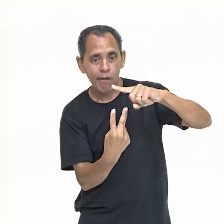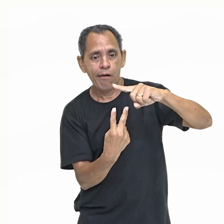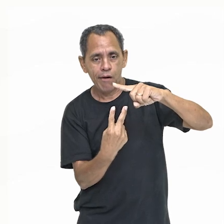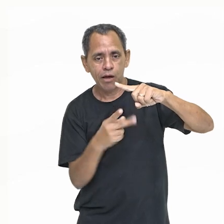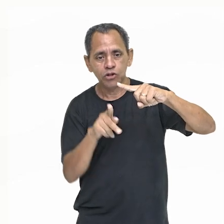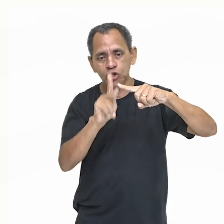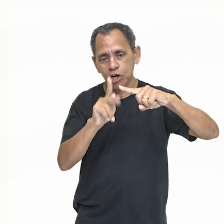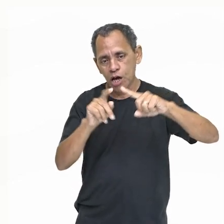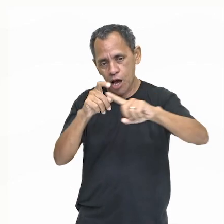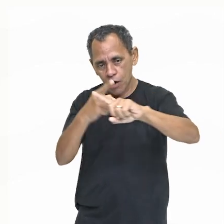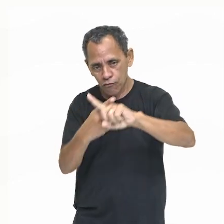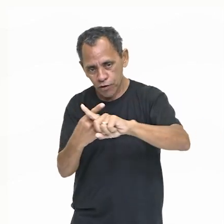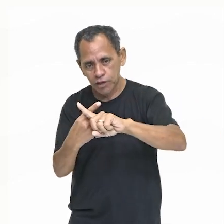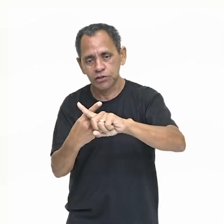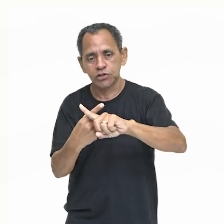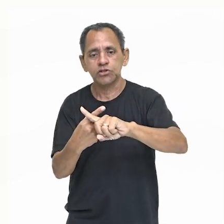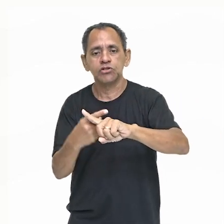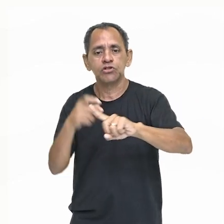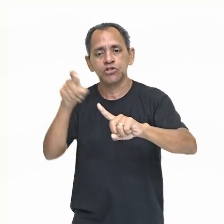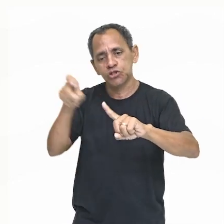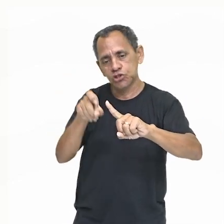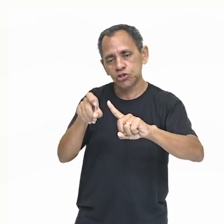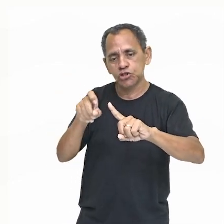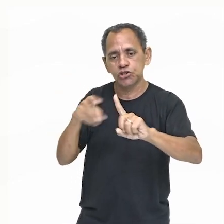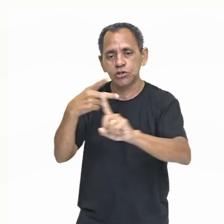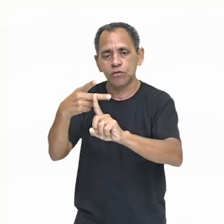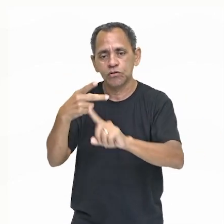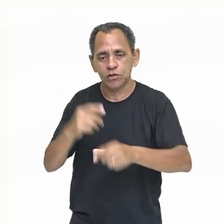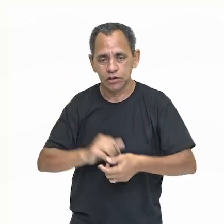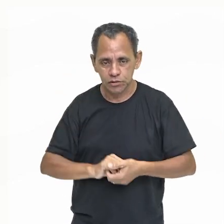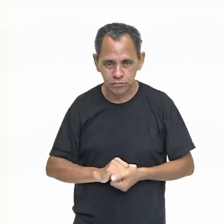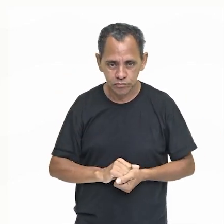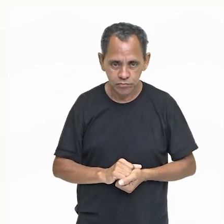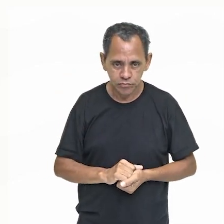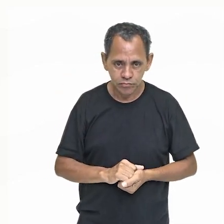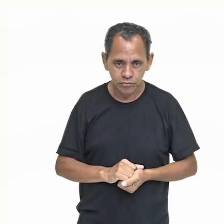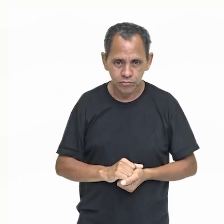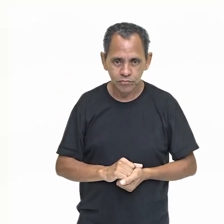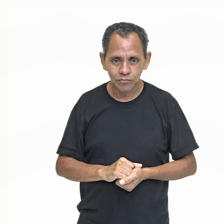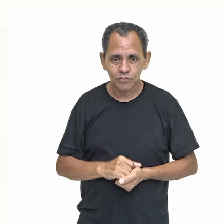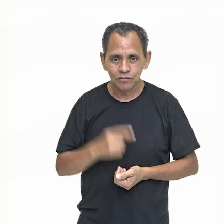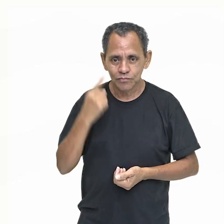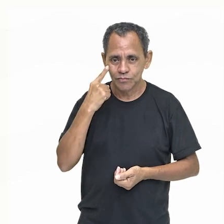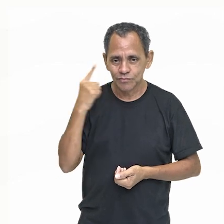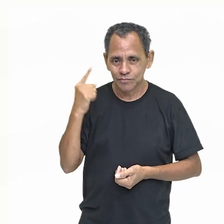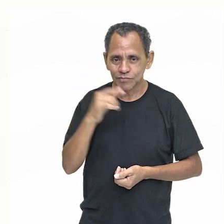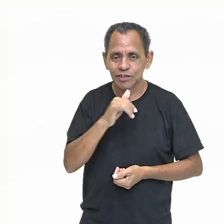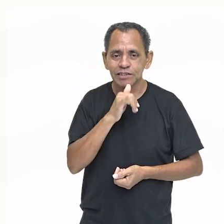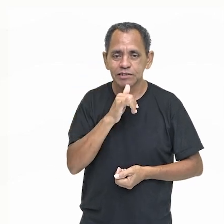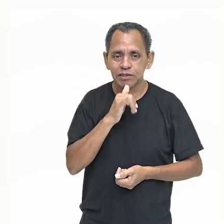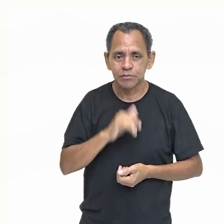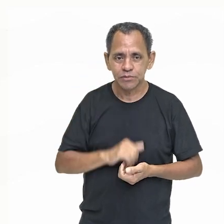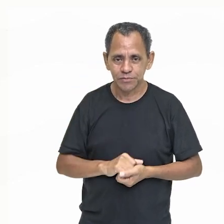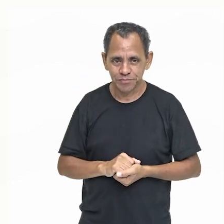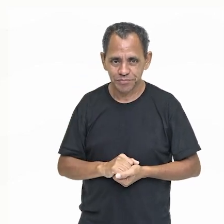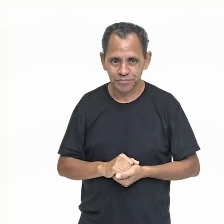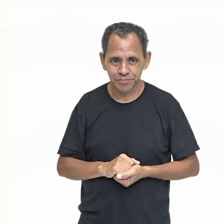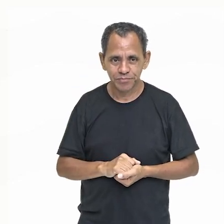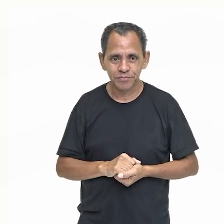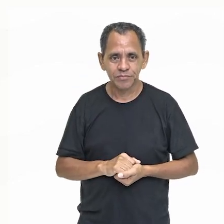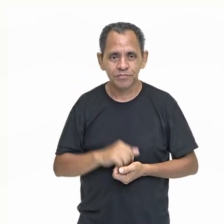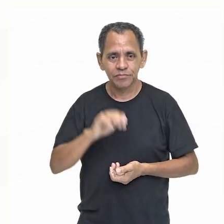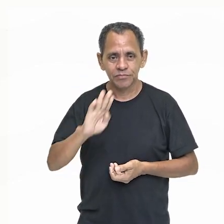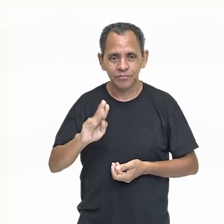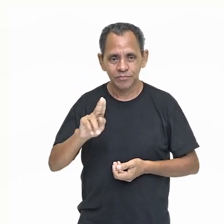exemplo interessante aí das propriedades da energia elástica é o bumb jump é um exemplo do uso prático da